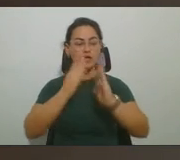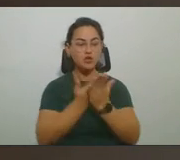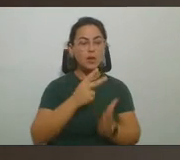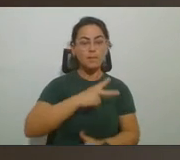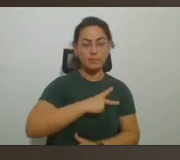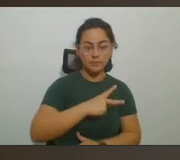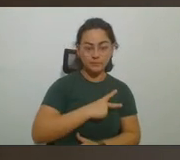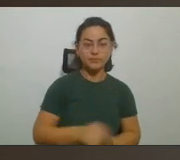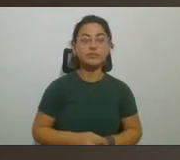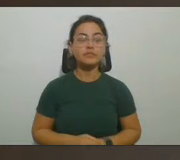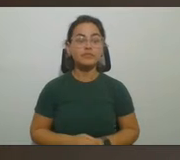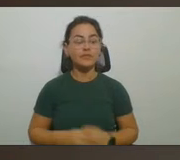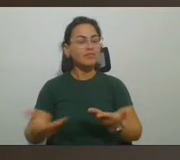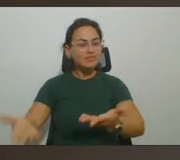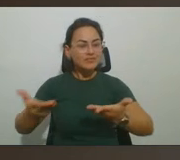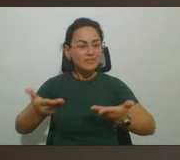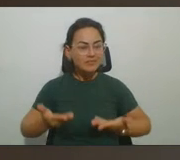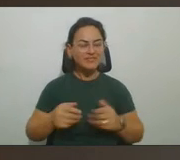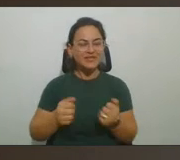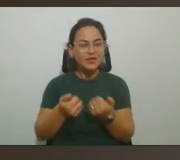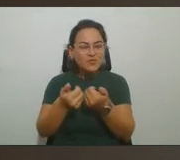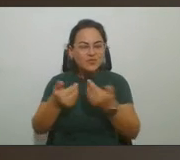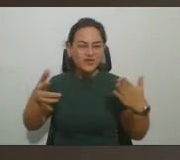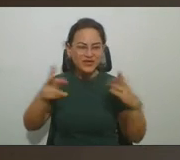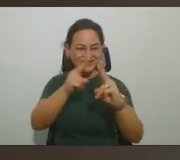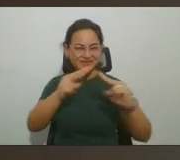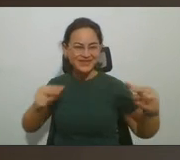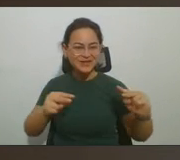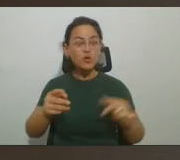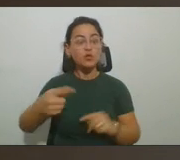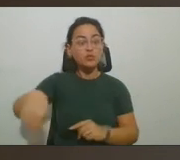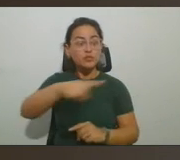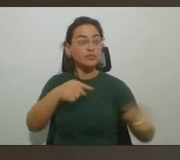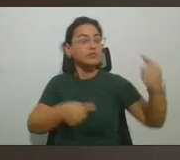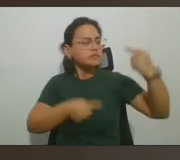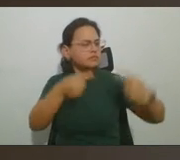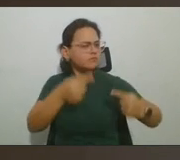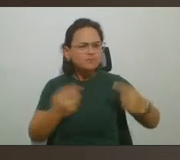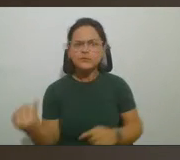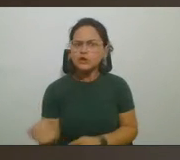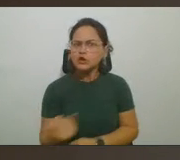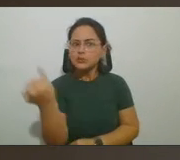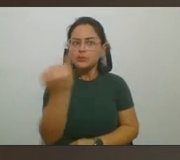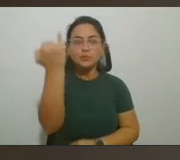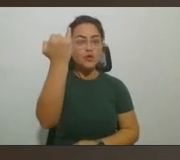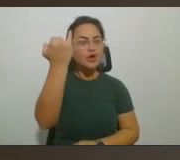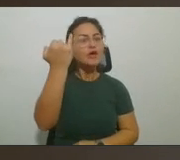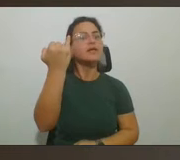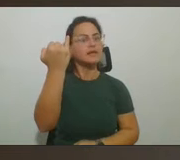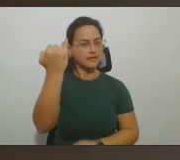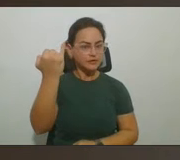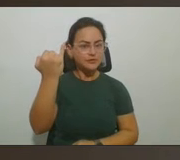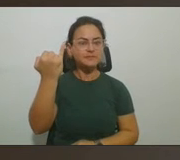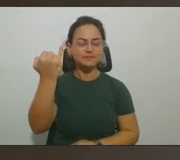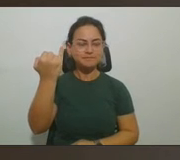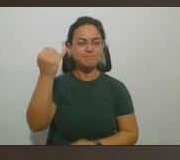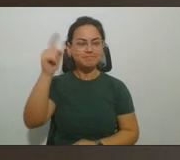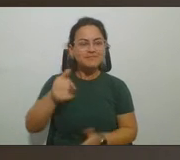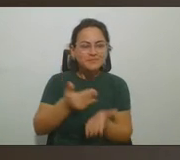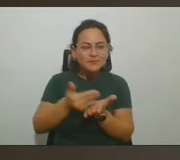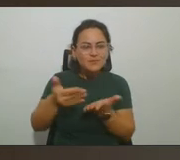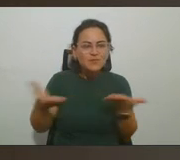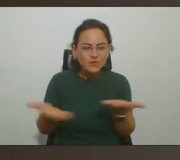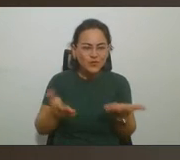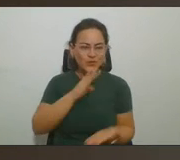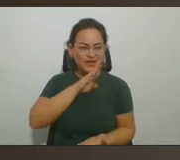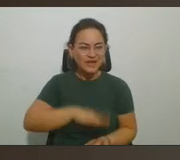portas virtuais de nossa instituição para discussões tão relevantes e múltiplas que já iniciaram na tarde de hoje